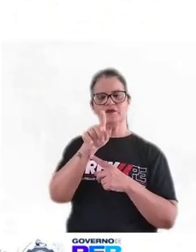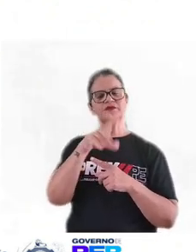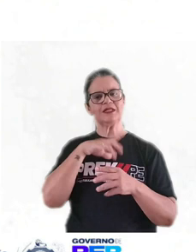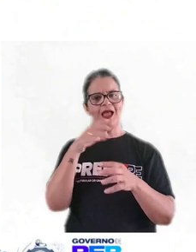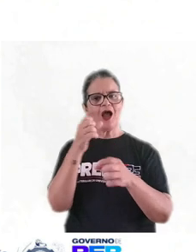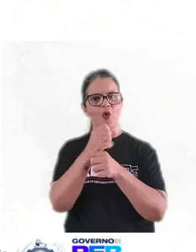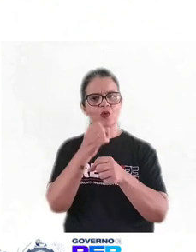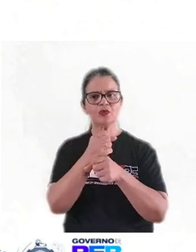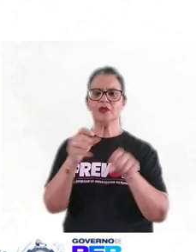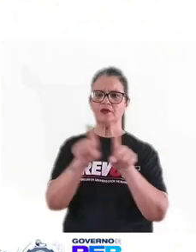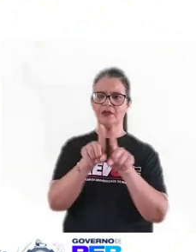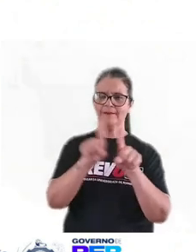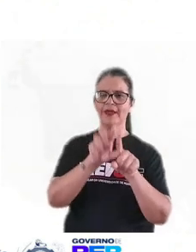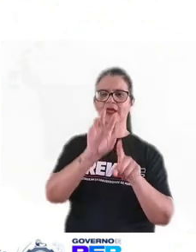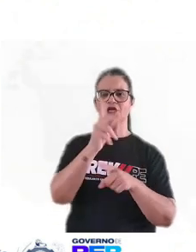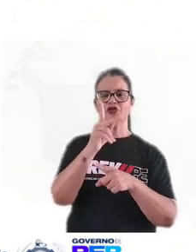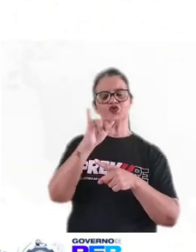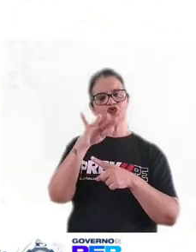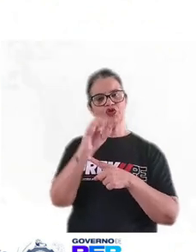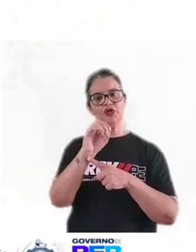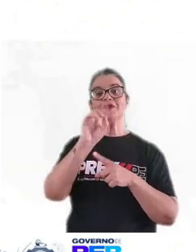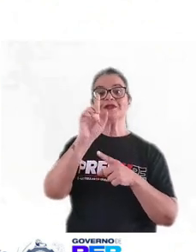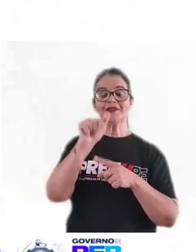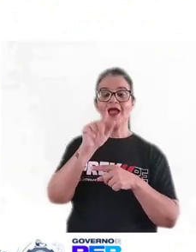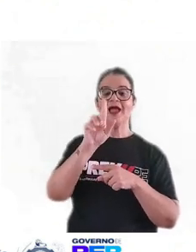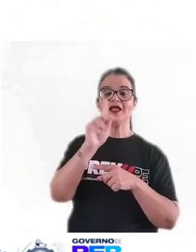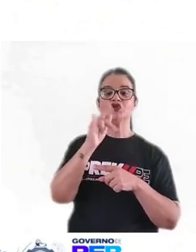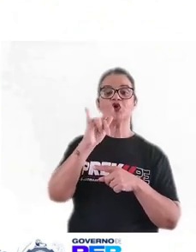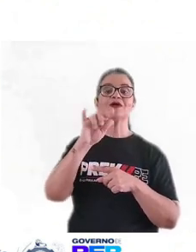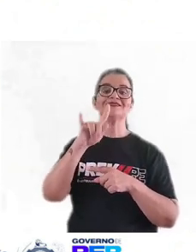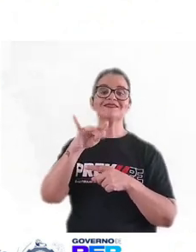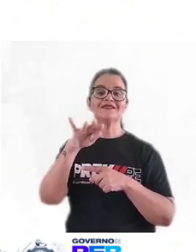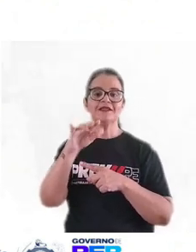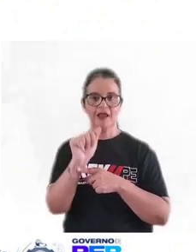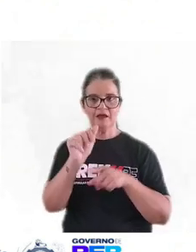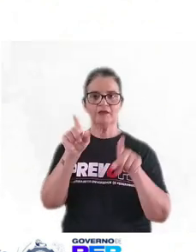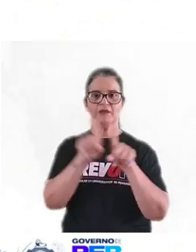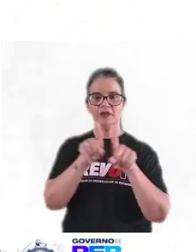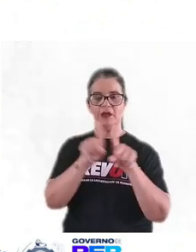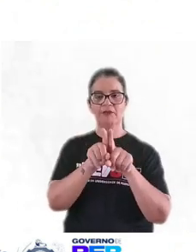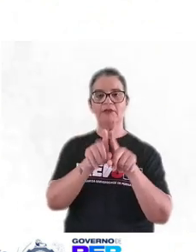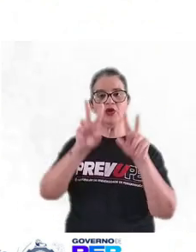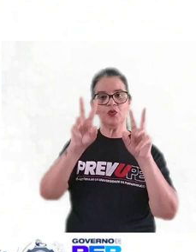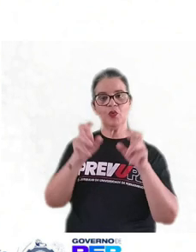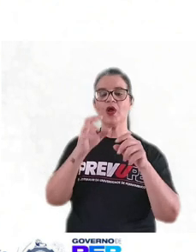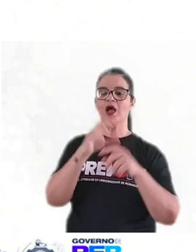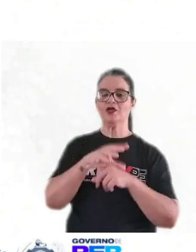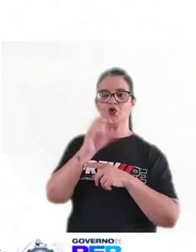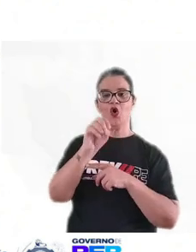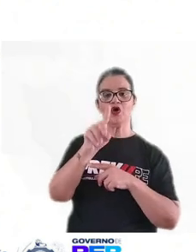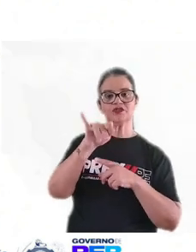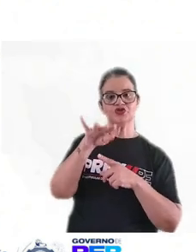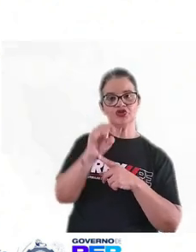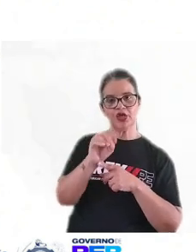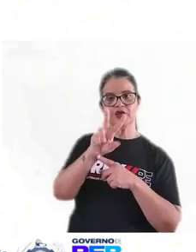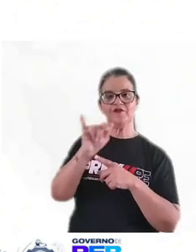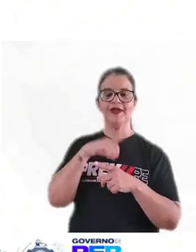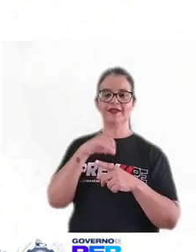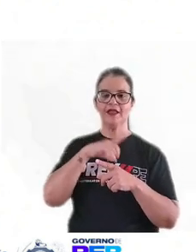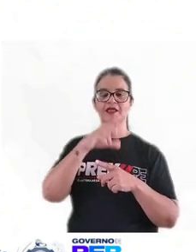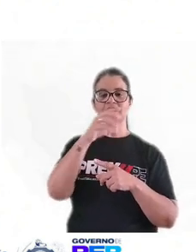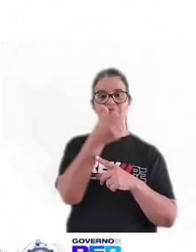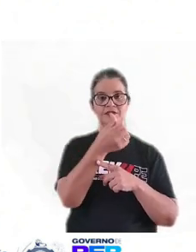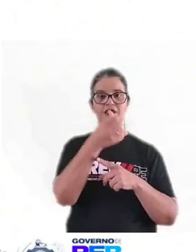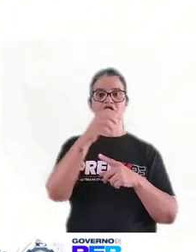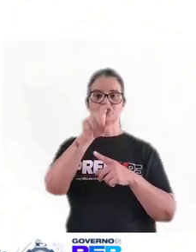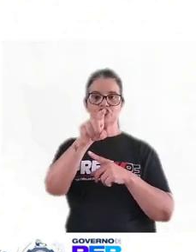6Y você está contando também o hidrogênio da hidroxila e no caso do oxigênio